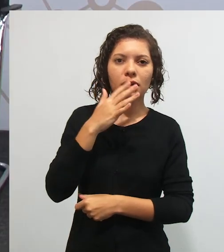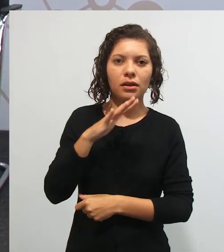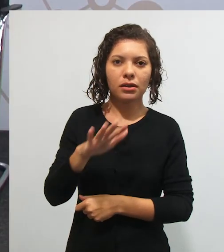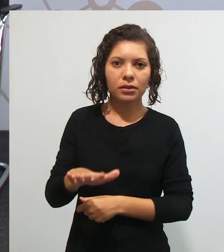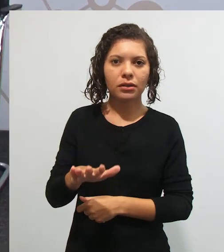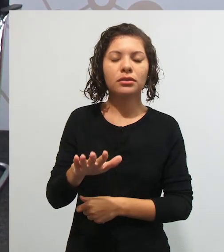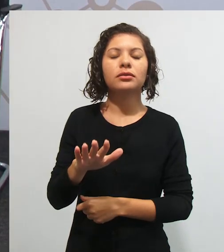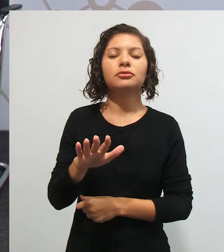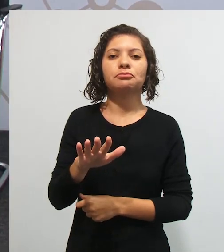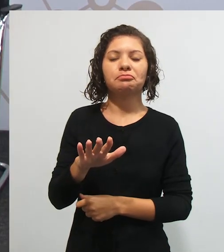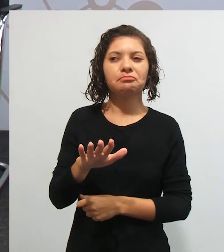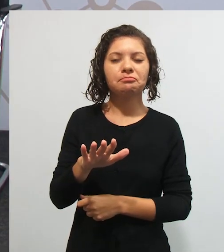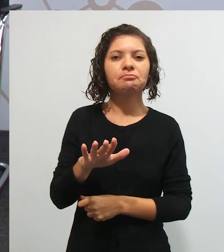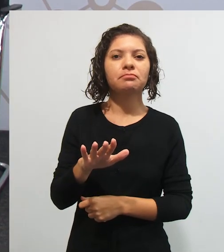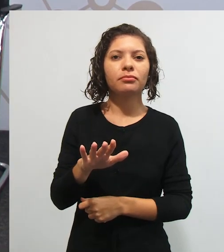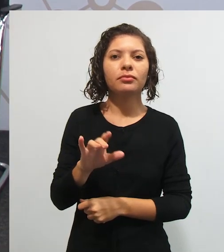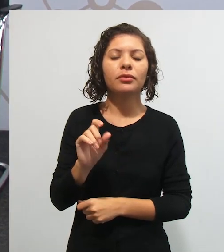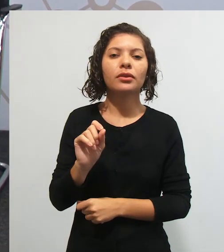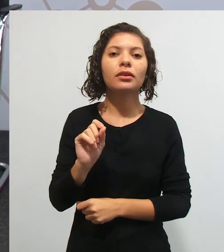especial a criança, né,